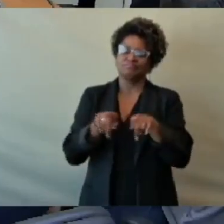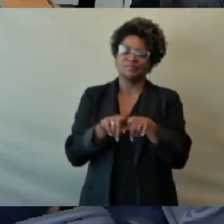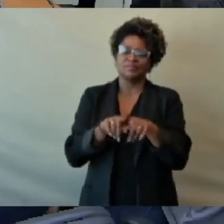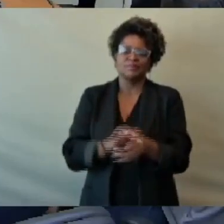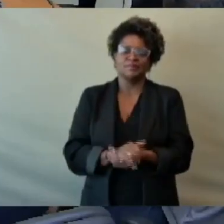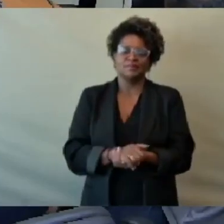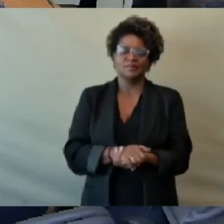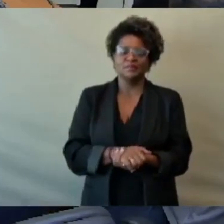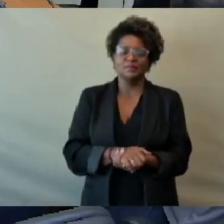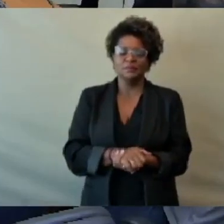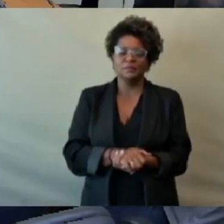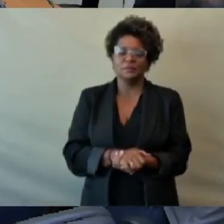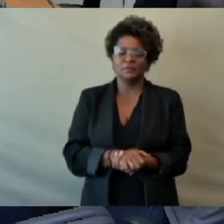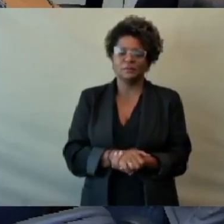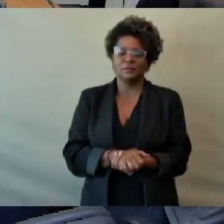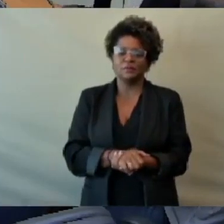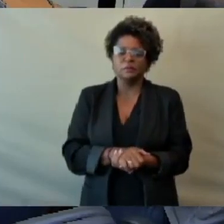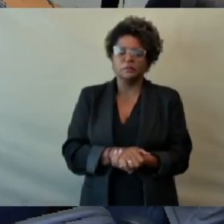Cumprimentar a Sheila.